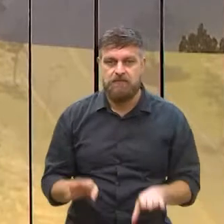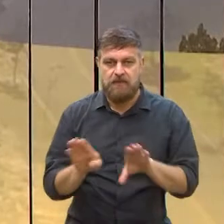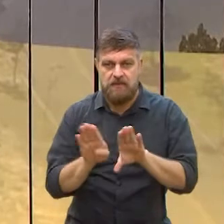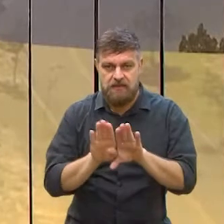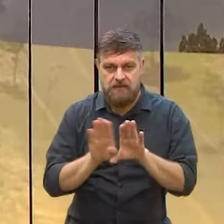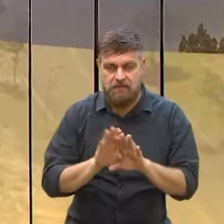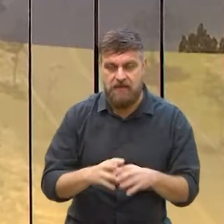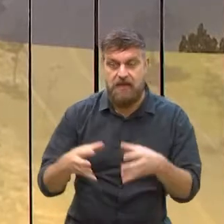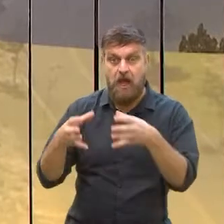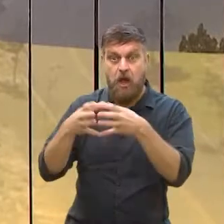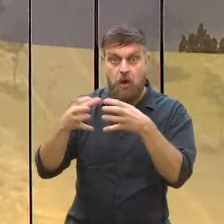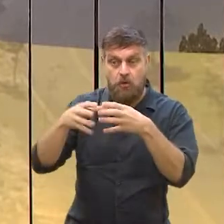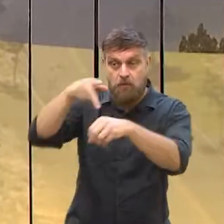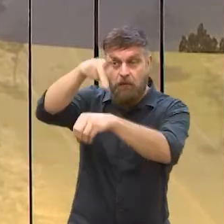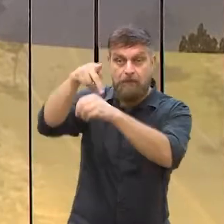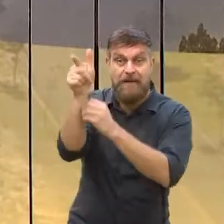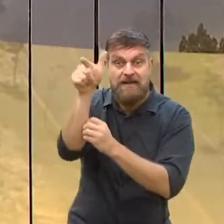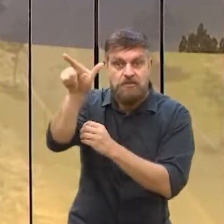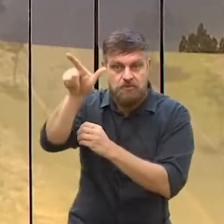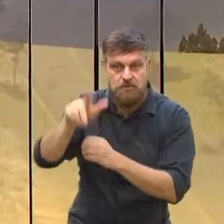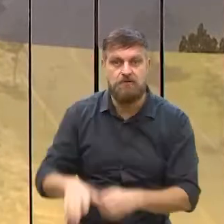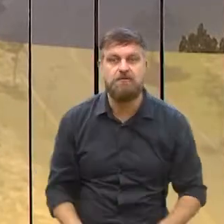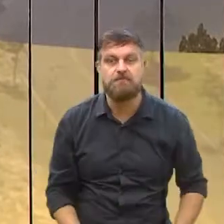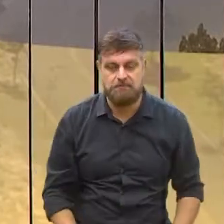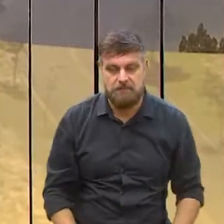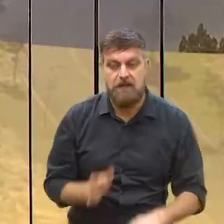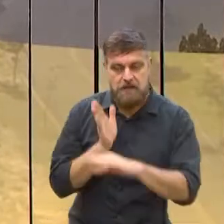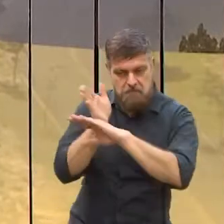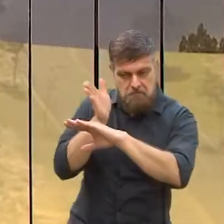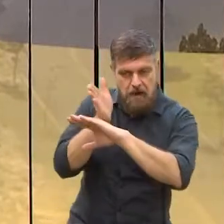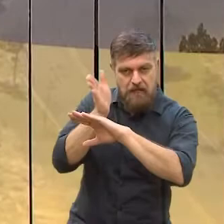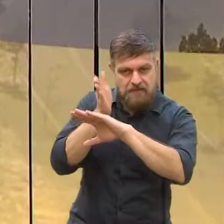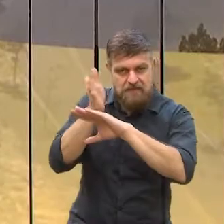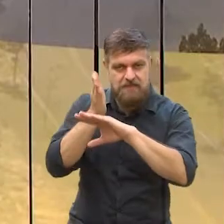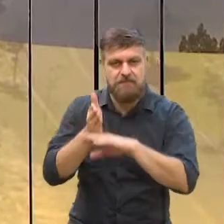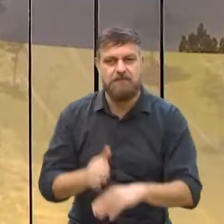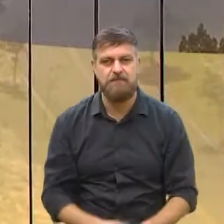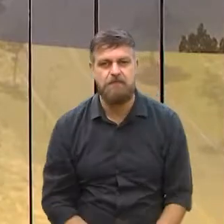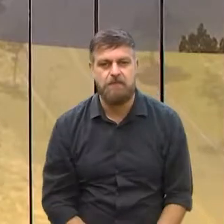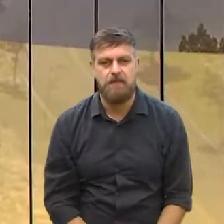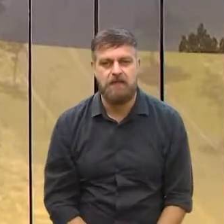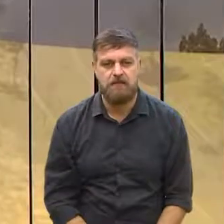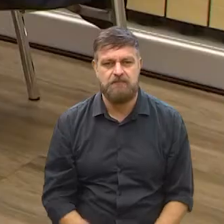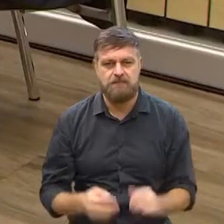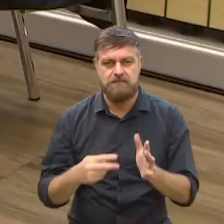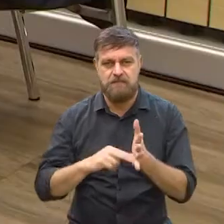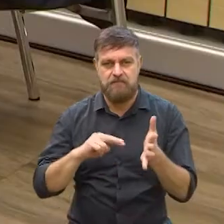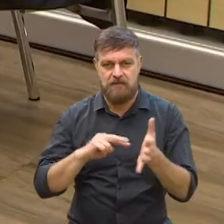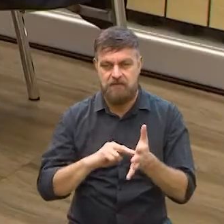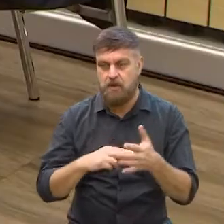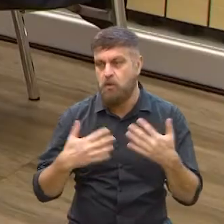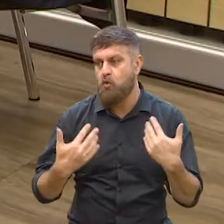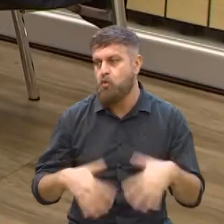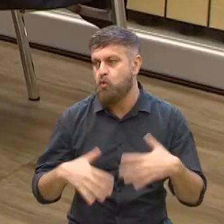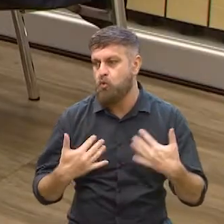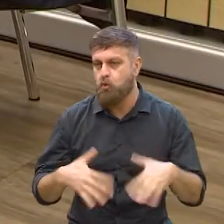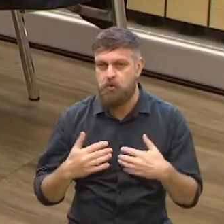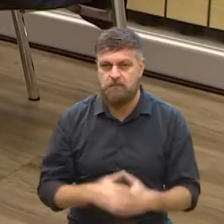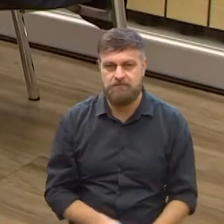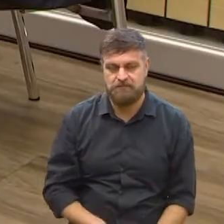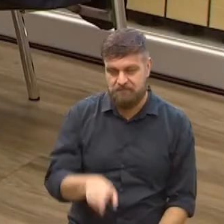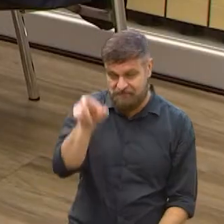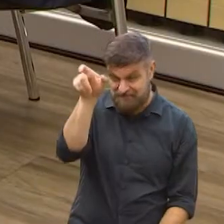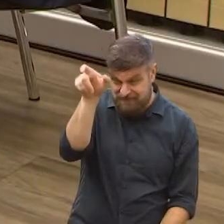International Federation for Surgery of Obesity and Metabolic Disorders, ou seja, o